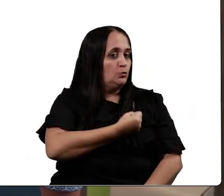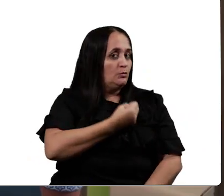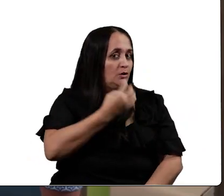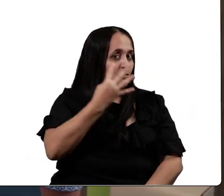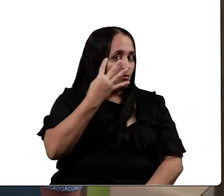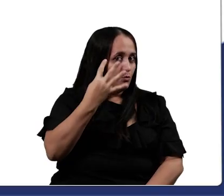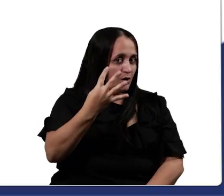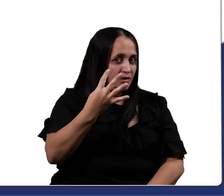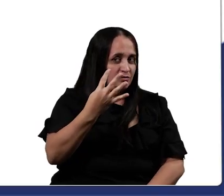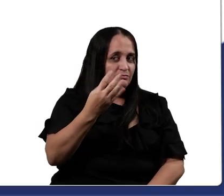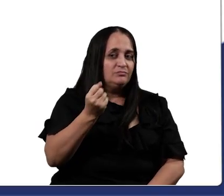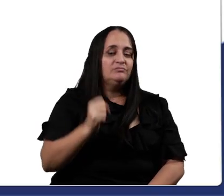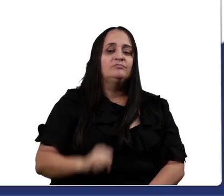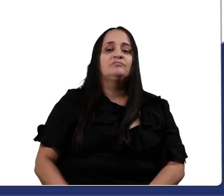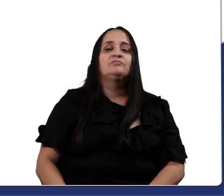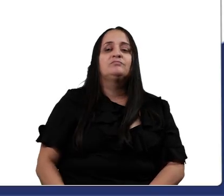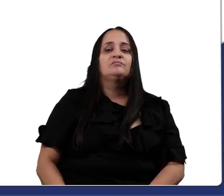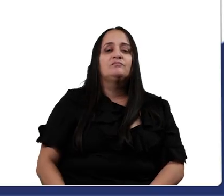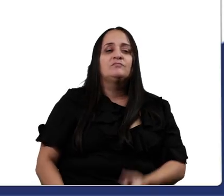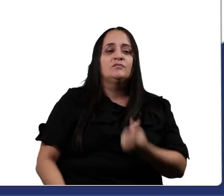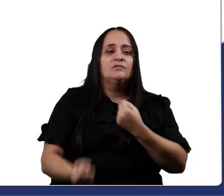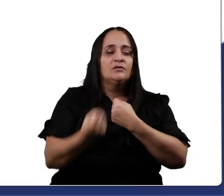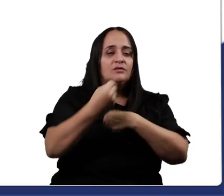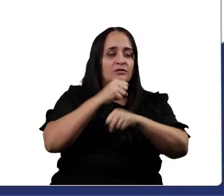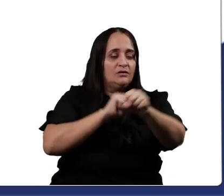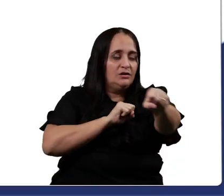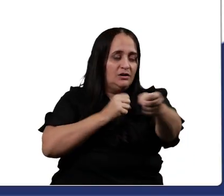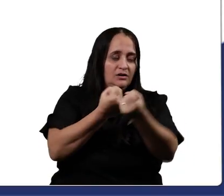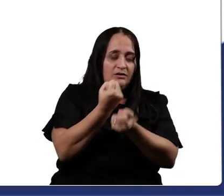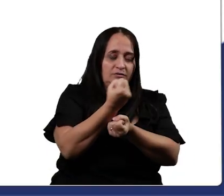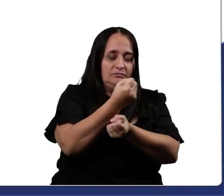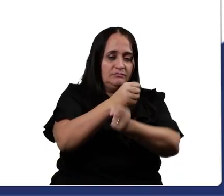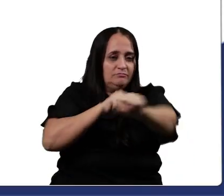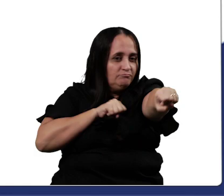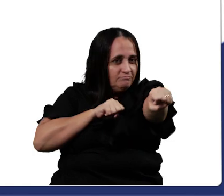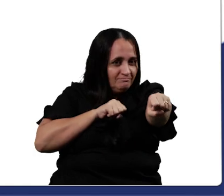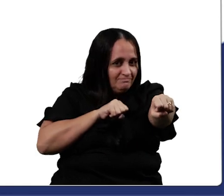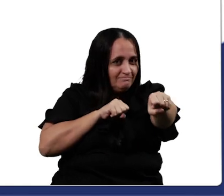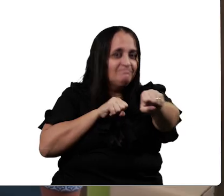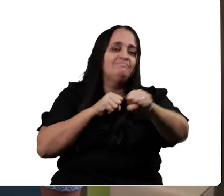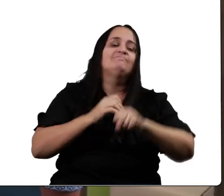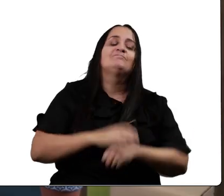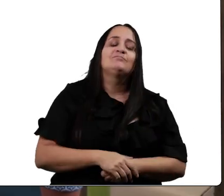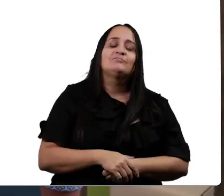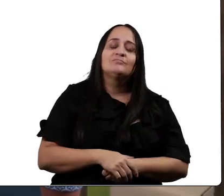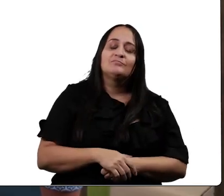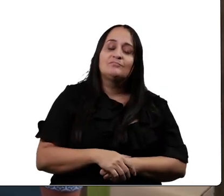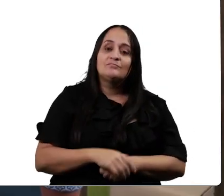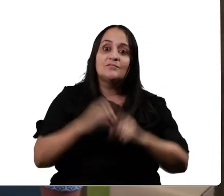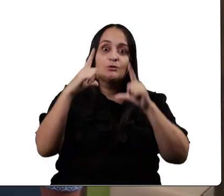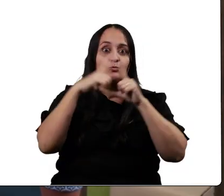karatê. A arte marcial do Japão.